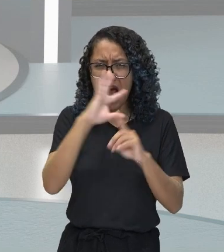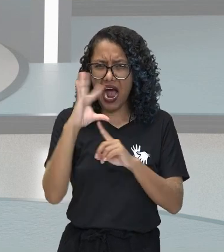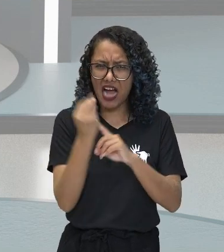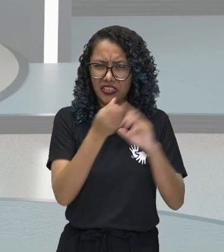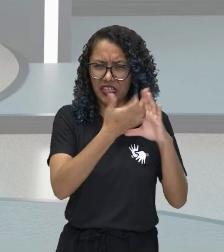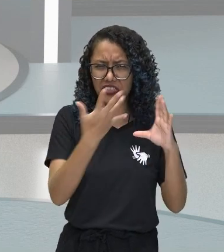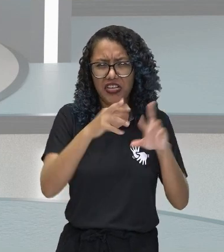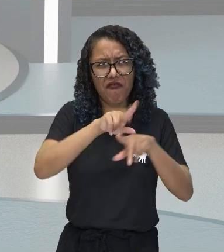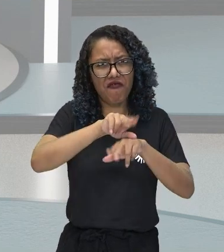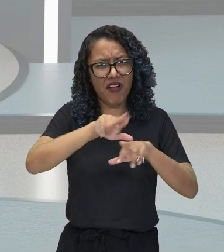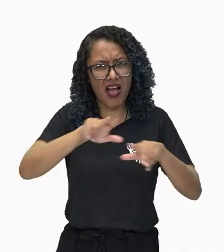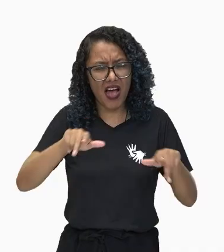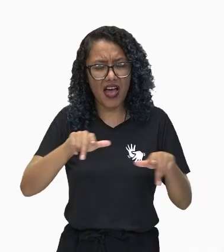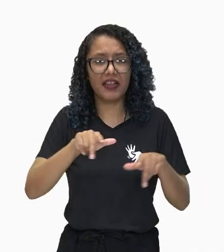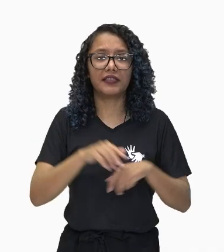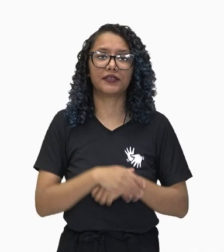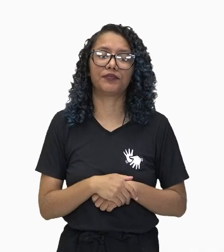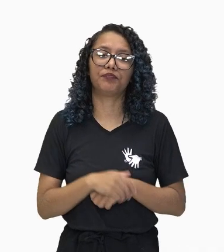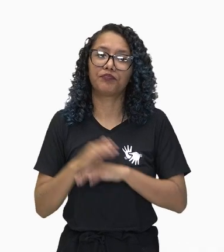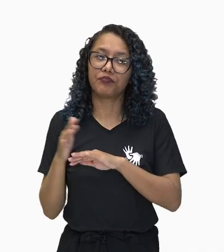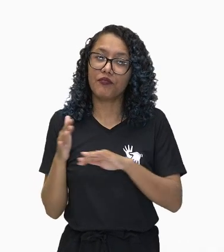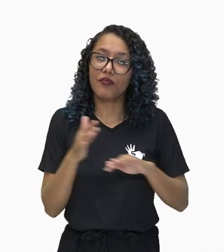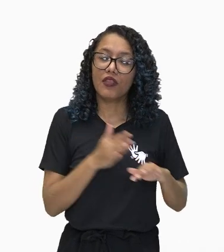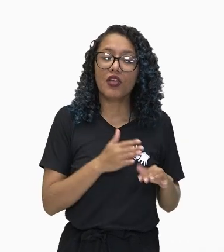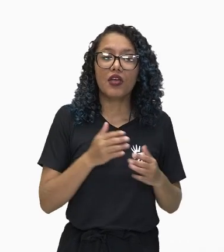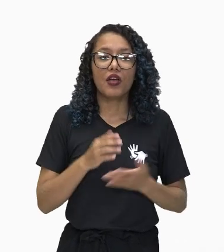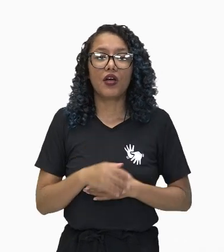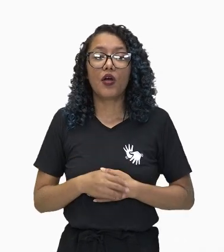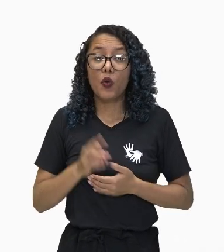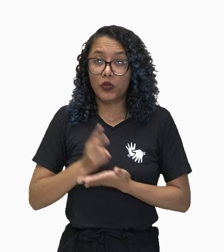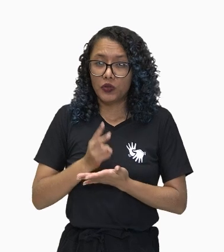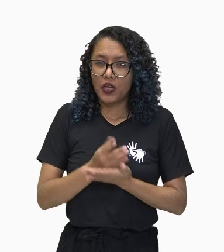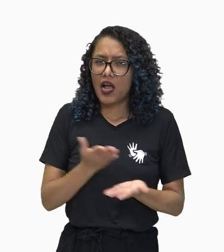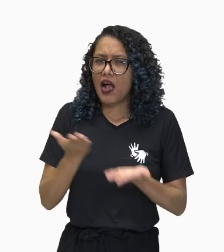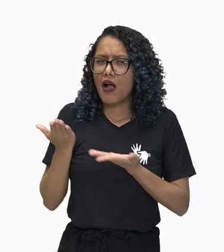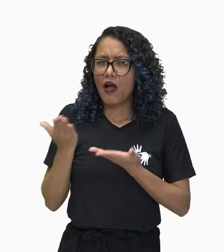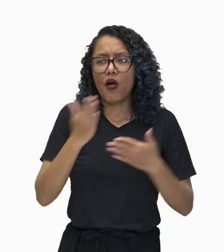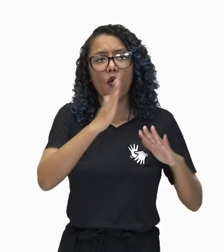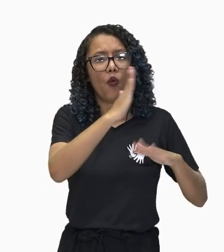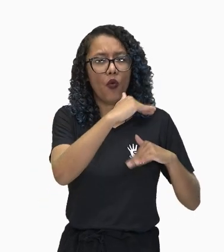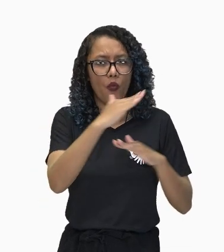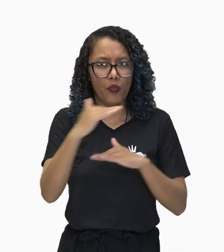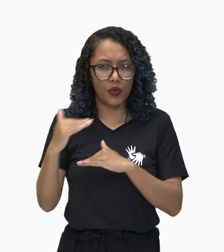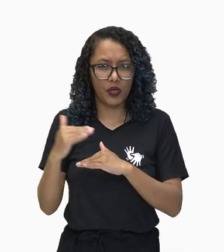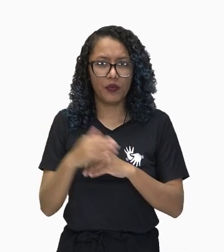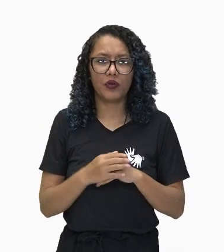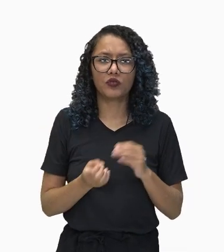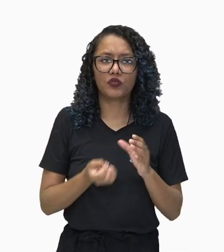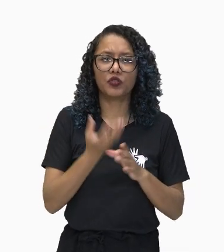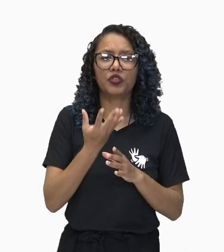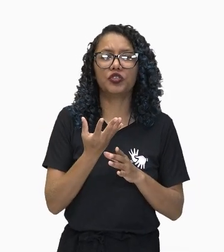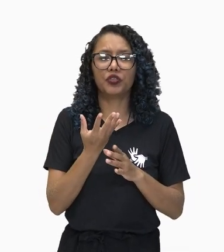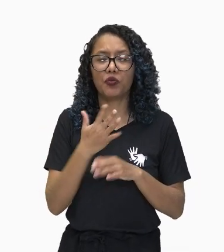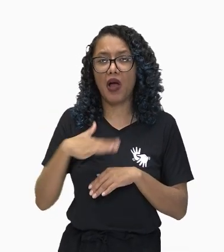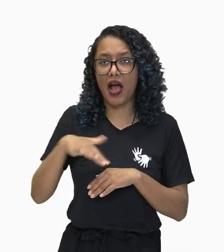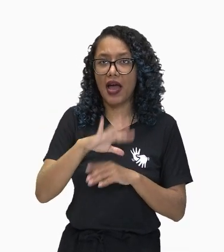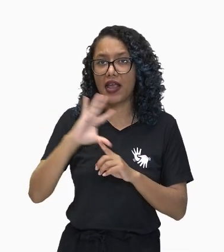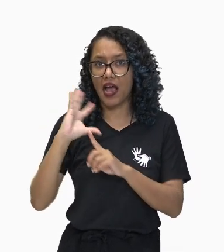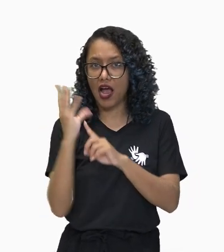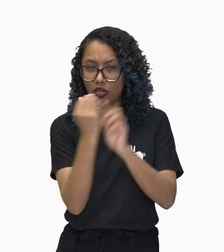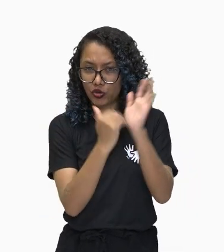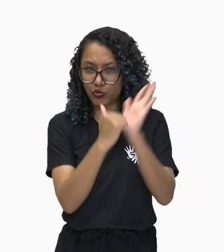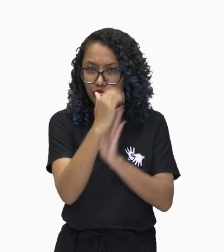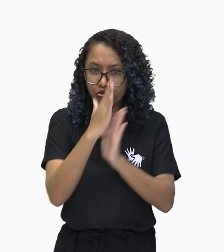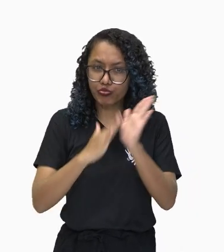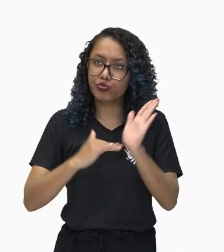nós falamos um pouco sobre o cubismo. Vamos lembrar o que foi o cubismo? Ele teve origem com as artes plásticas e depois